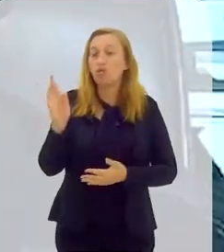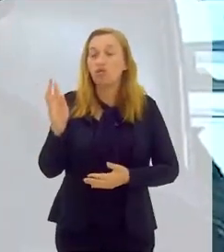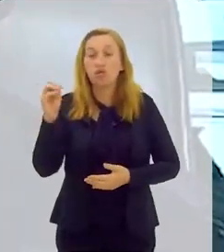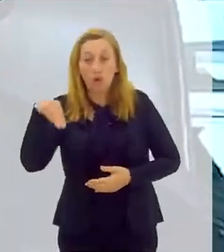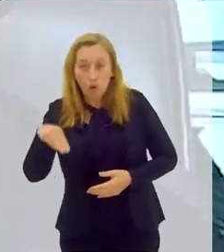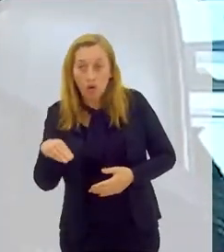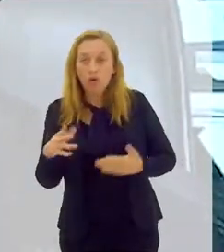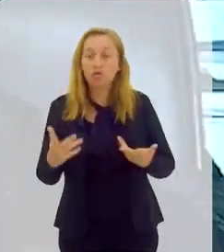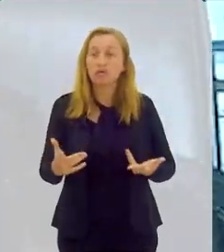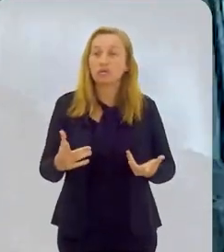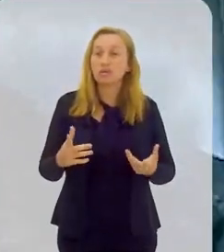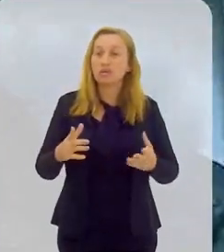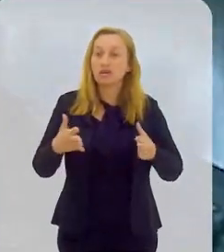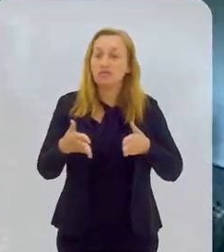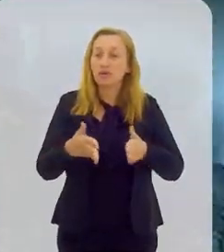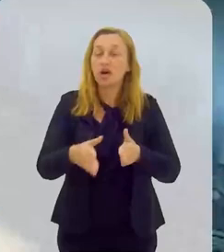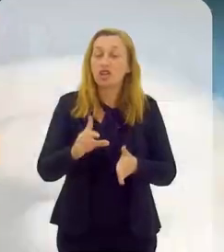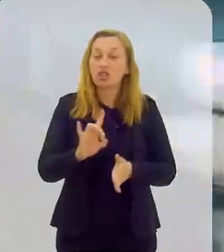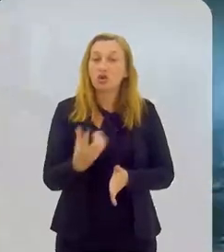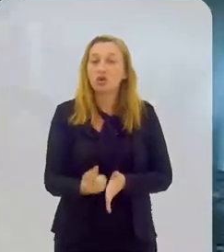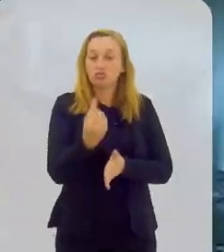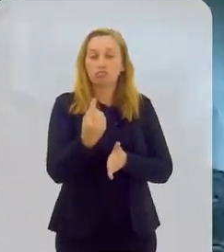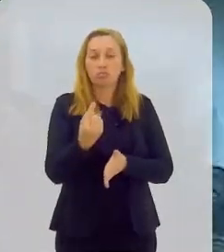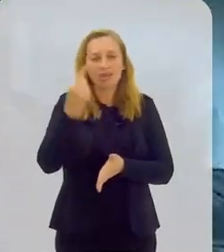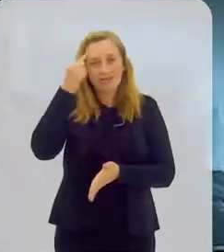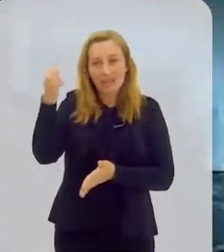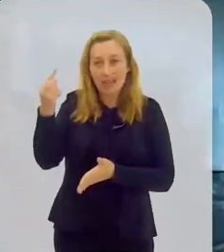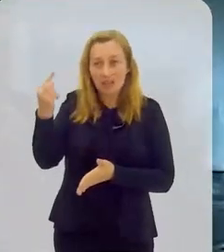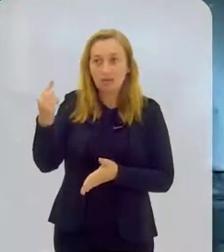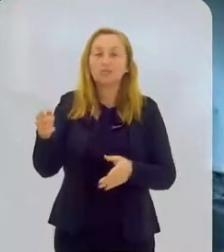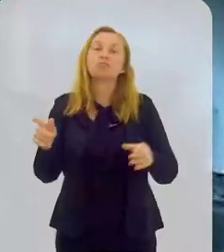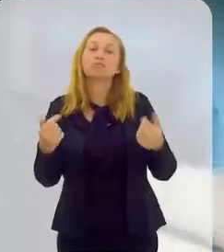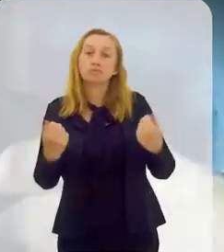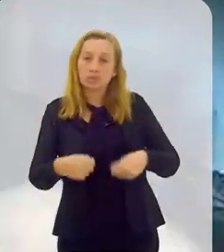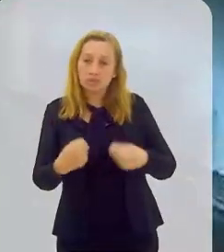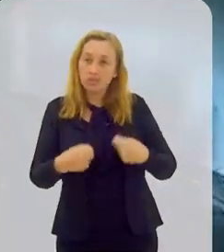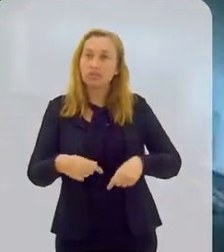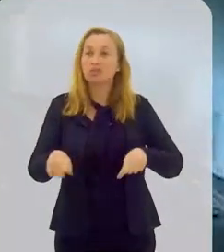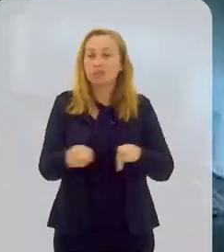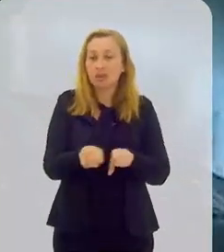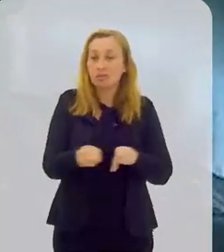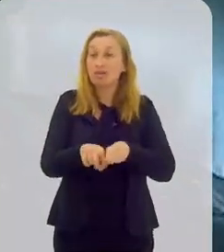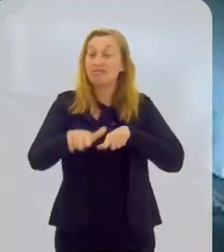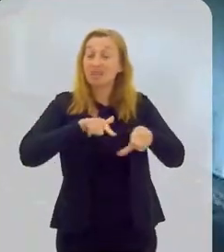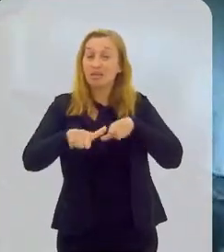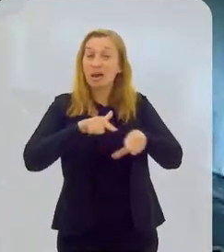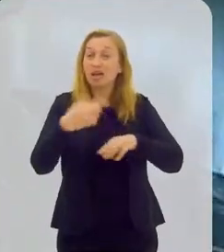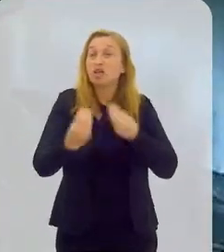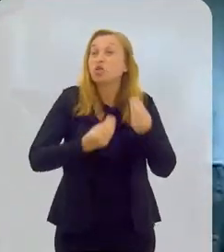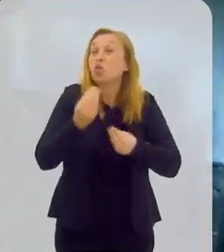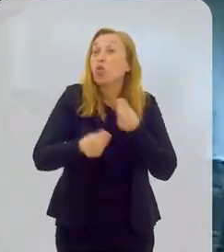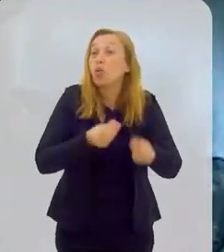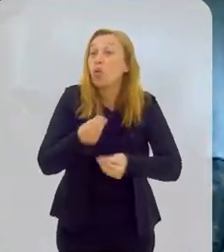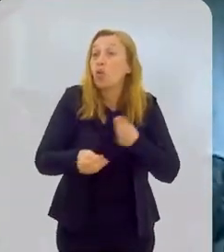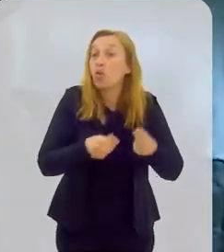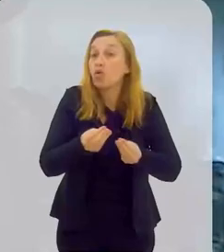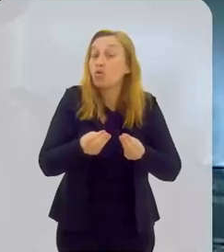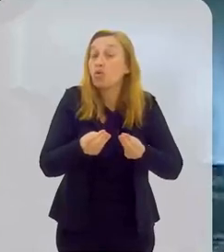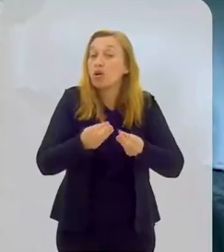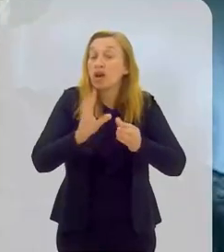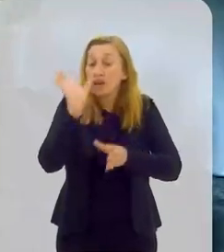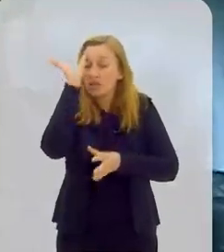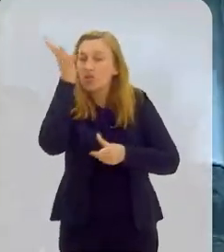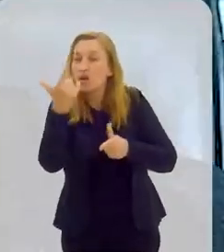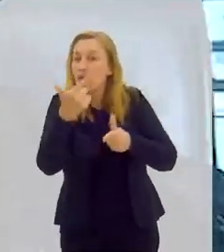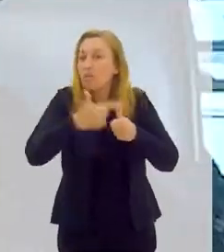não tem se limitado única e exclusivamente à ideia para desenvolver. Ele tem trabalhado também em como destravar